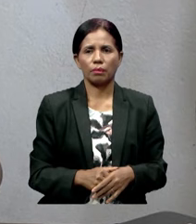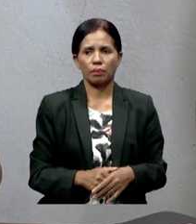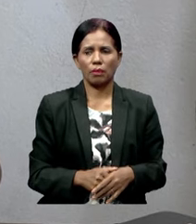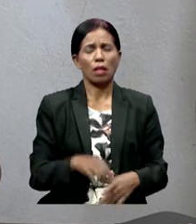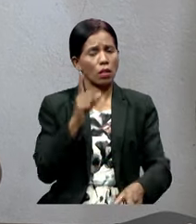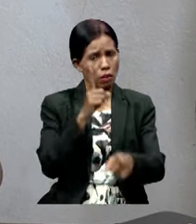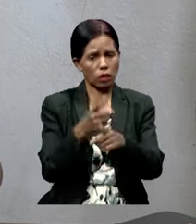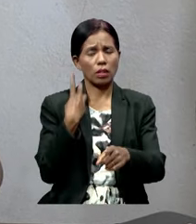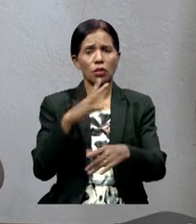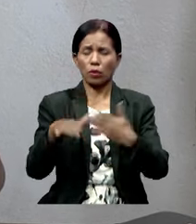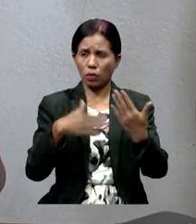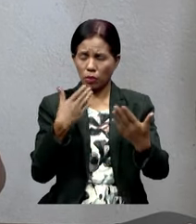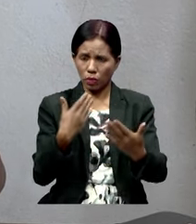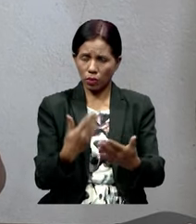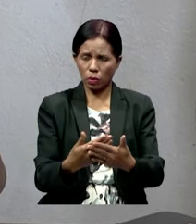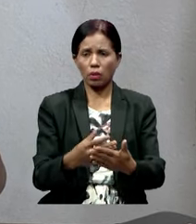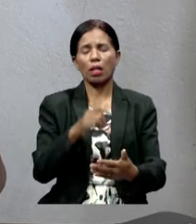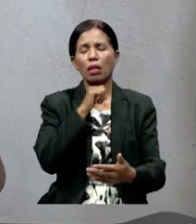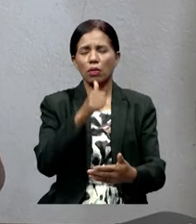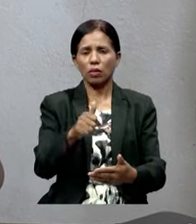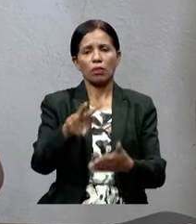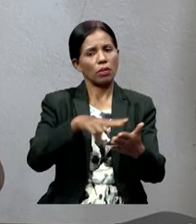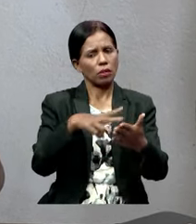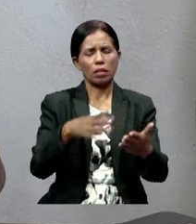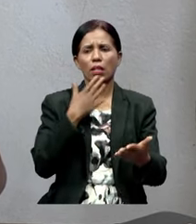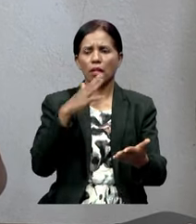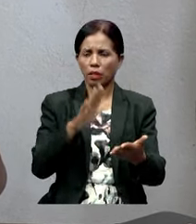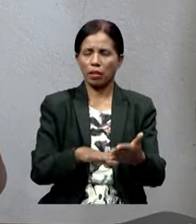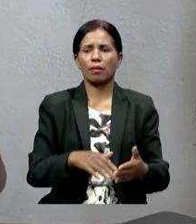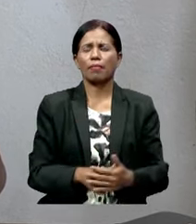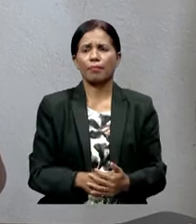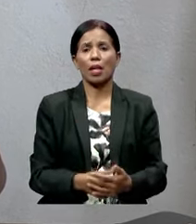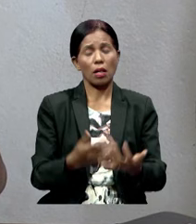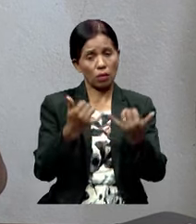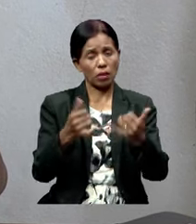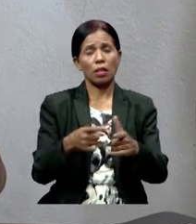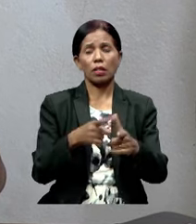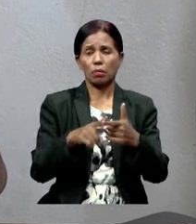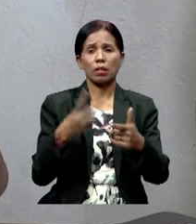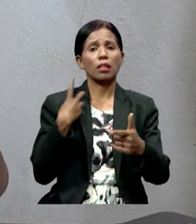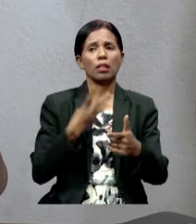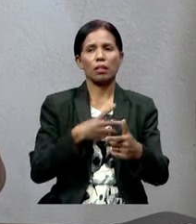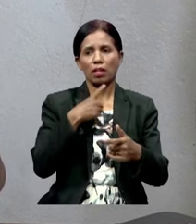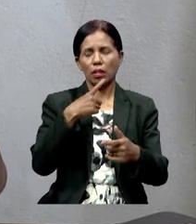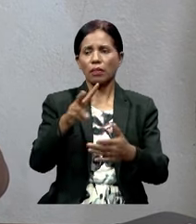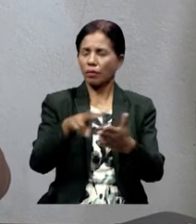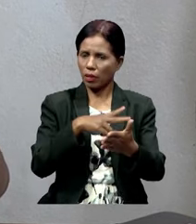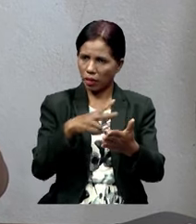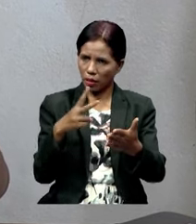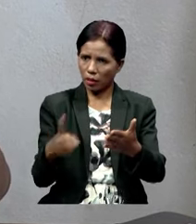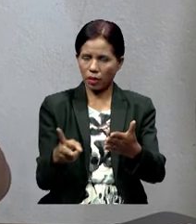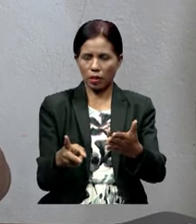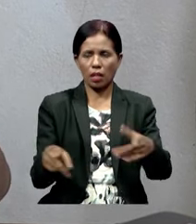claro ita ita hoto ha crime buat violência ne la dia. Mas agora, lá os depósitos simplifica kata violência, né?